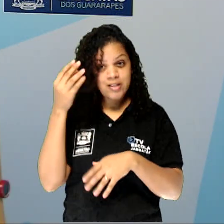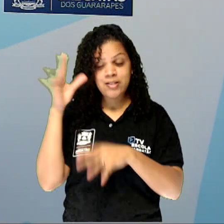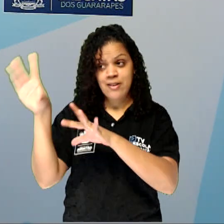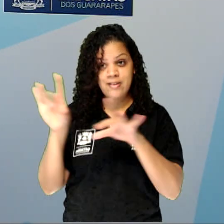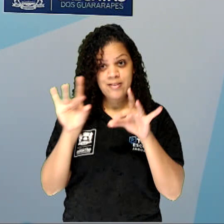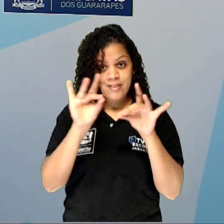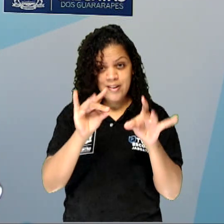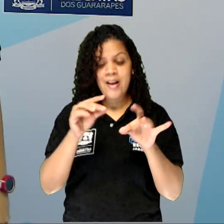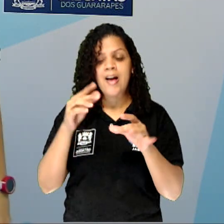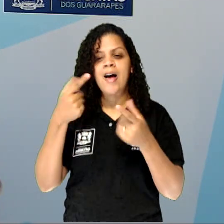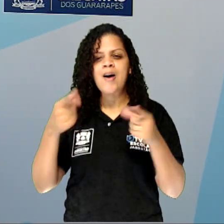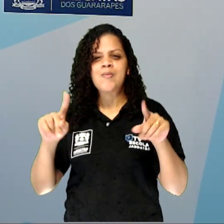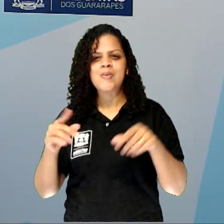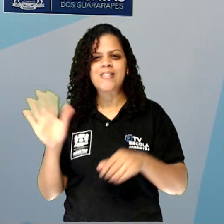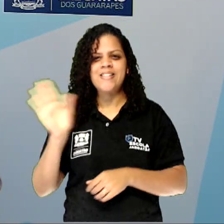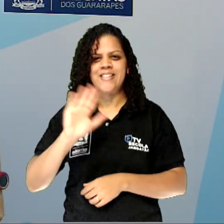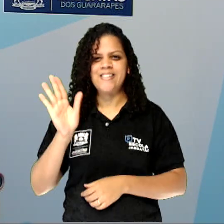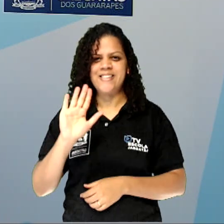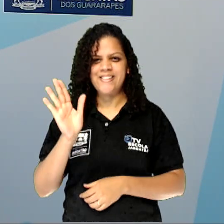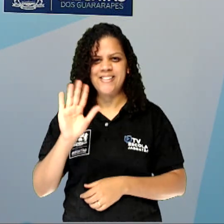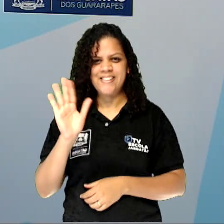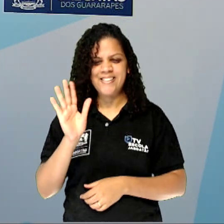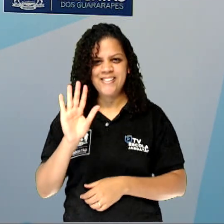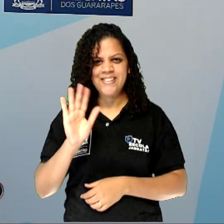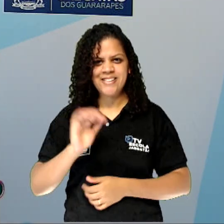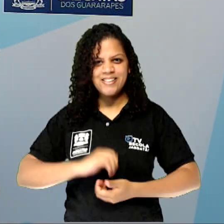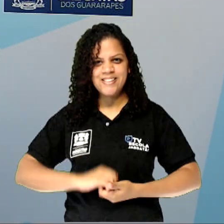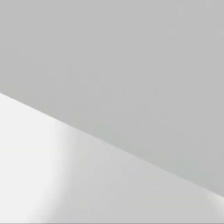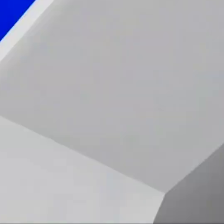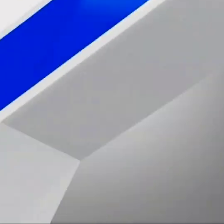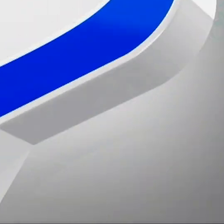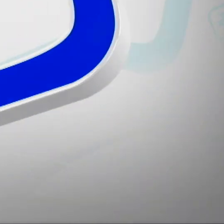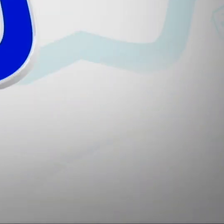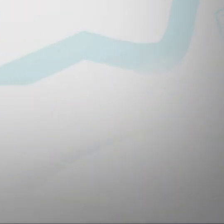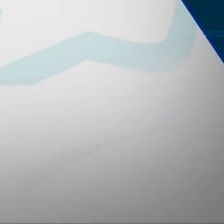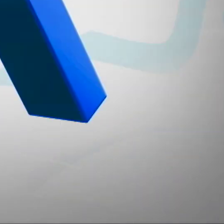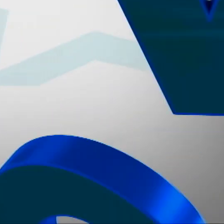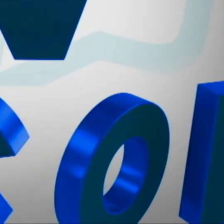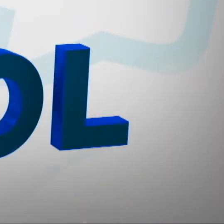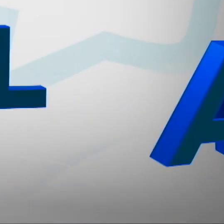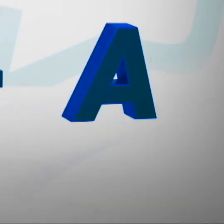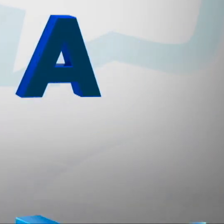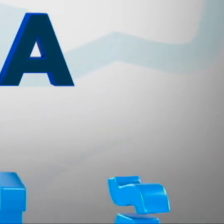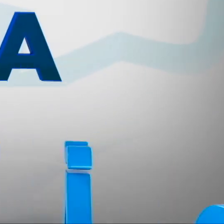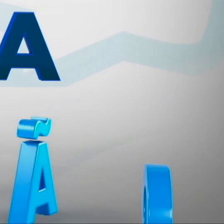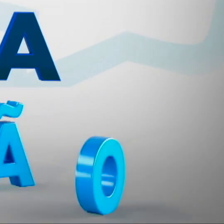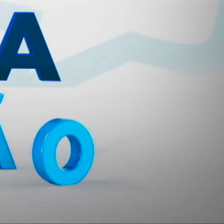música favorita. Até a próxima, pessoal!